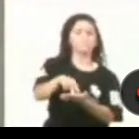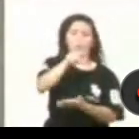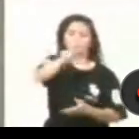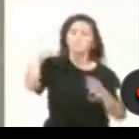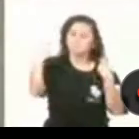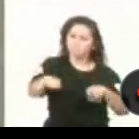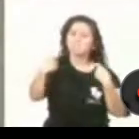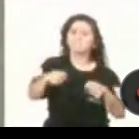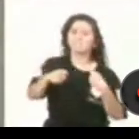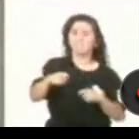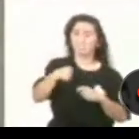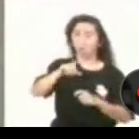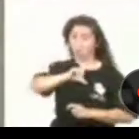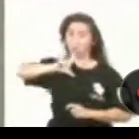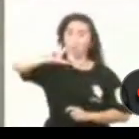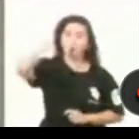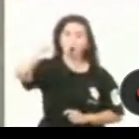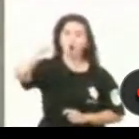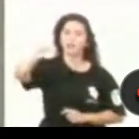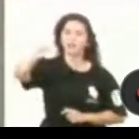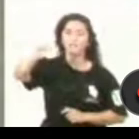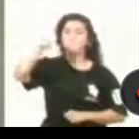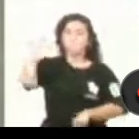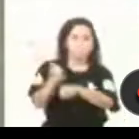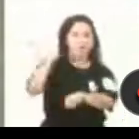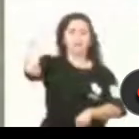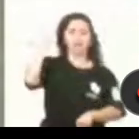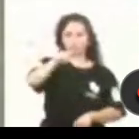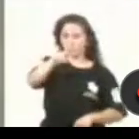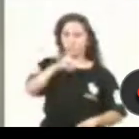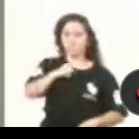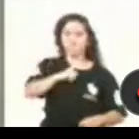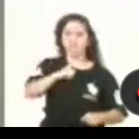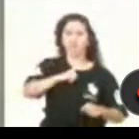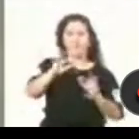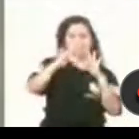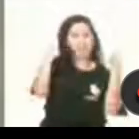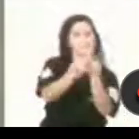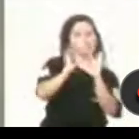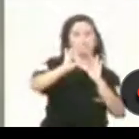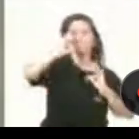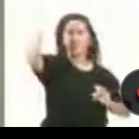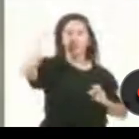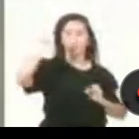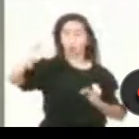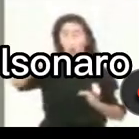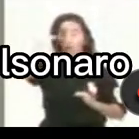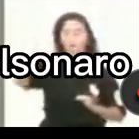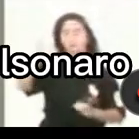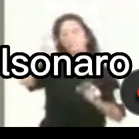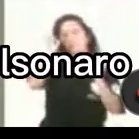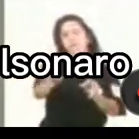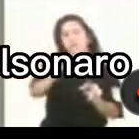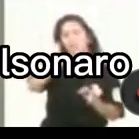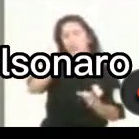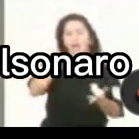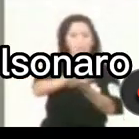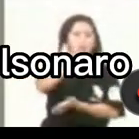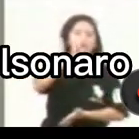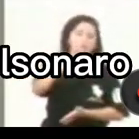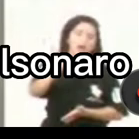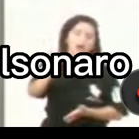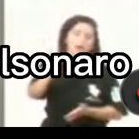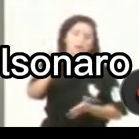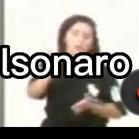hoje, pegar o WhatsApp, todo mundo tem um parente fora. Goiás já deu uma... Já tá, Goiás, com certeza, já deu e vai dar uma